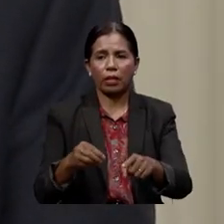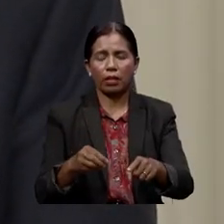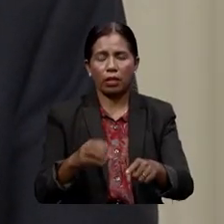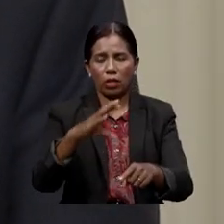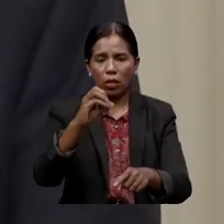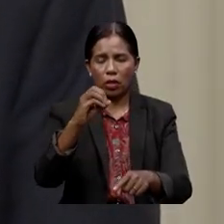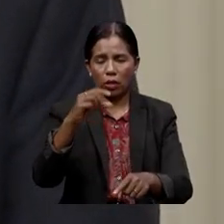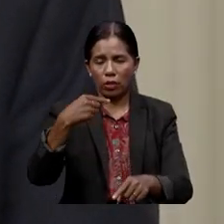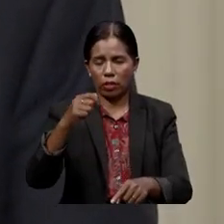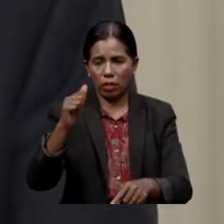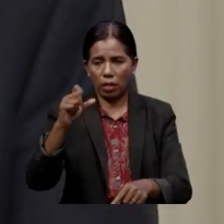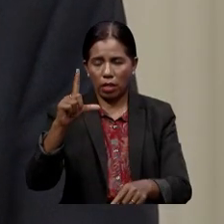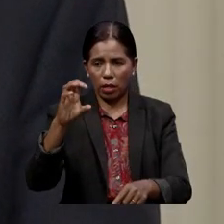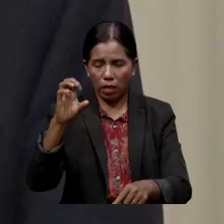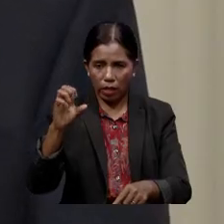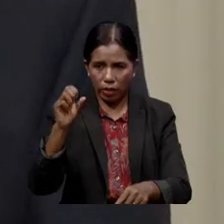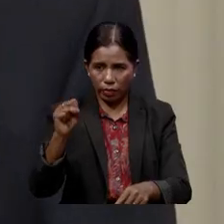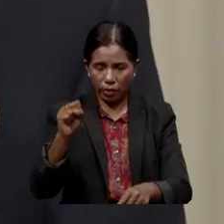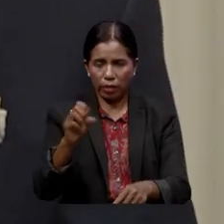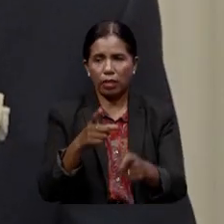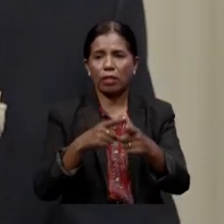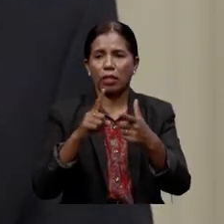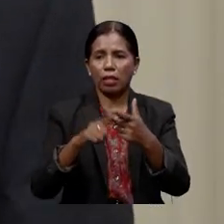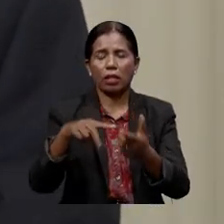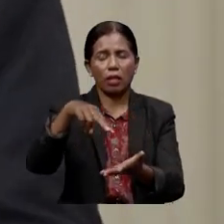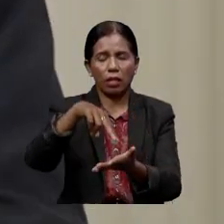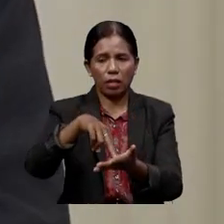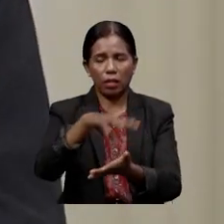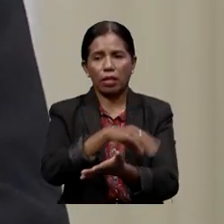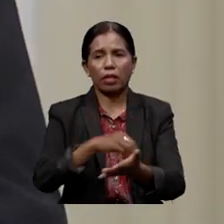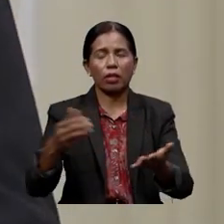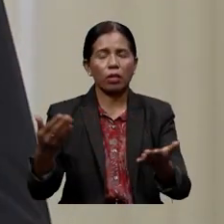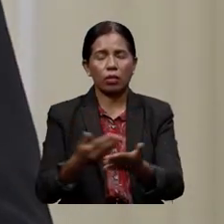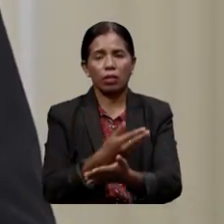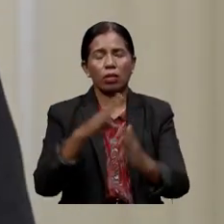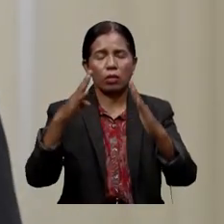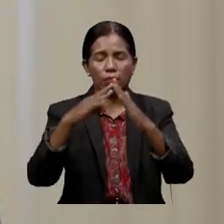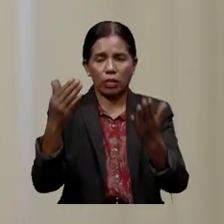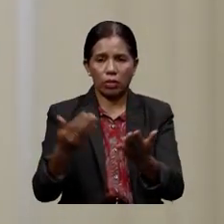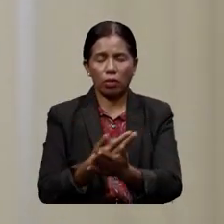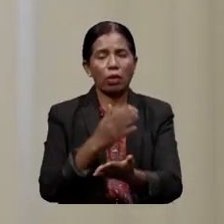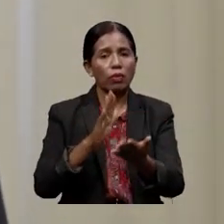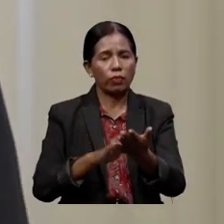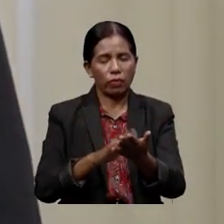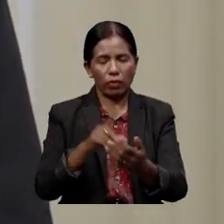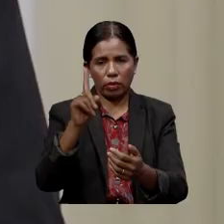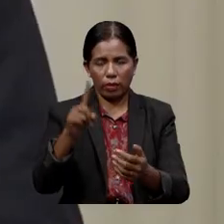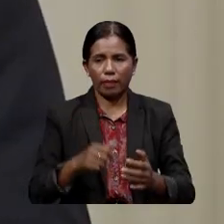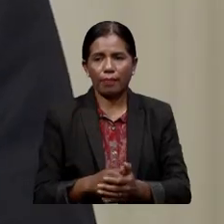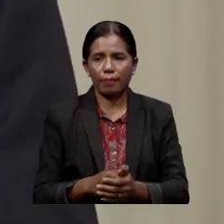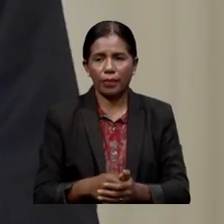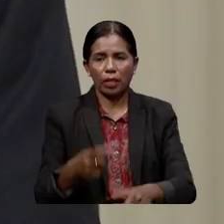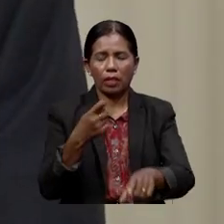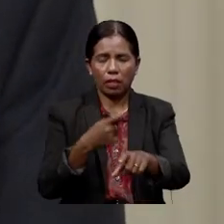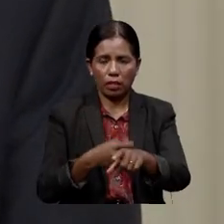Gonçalves Limitada, que marca a criação de uma nova escola de negócio. Este